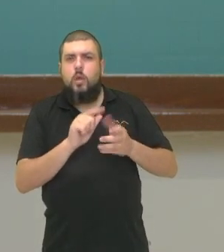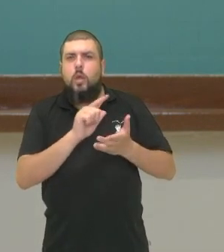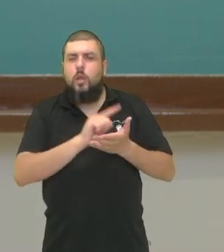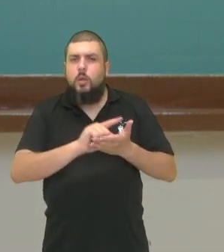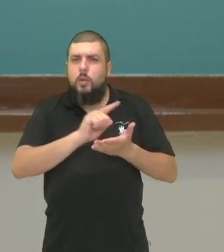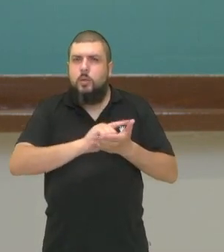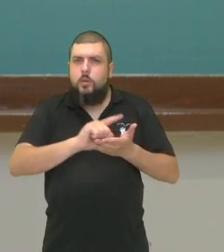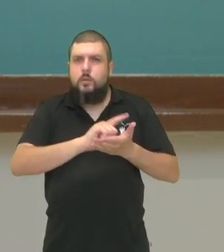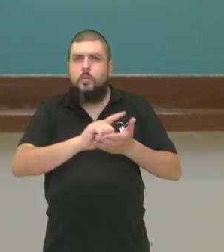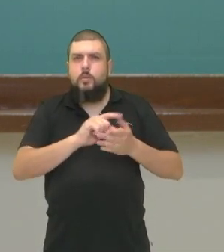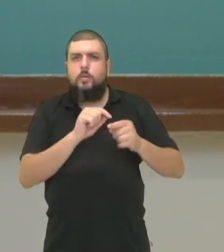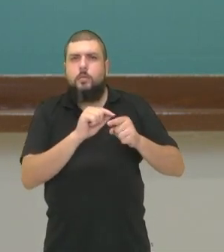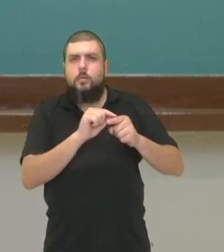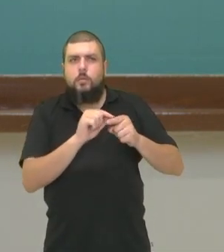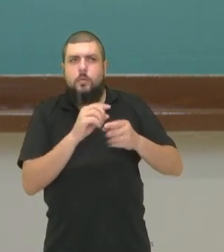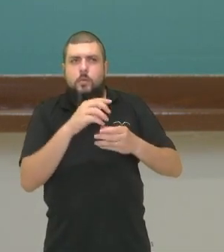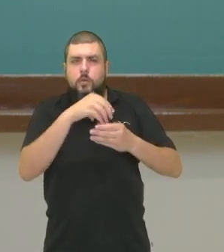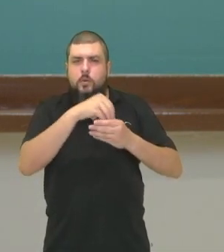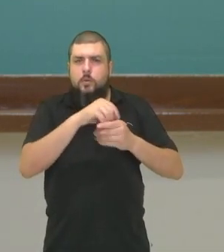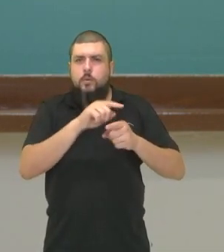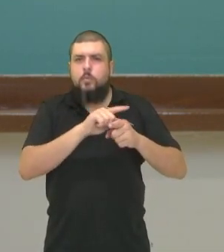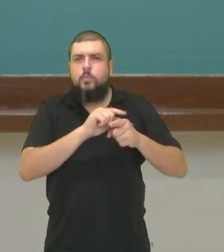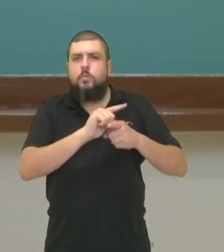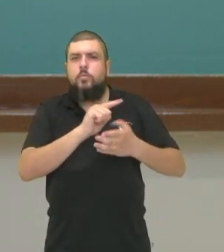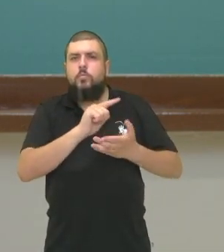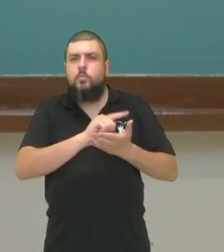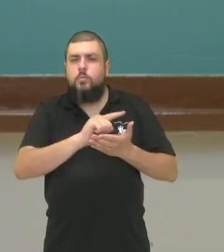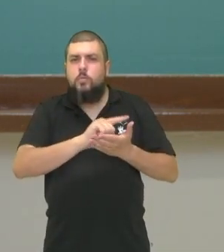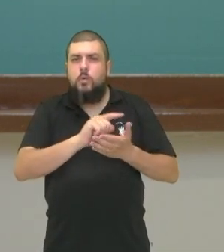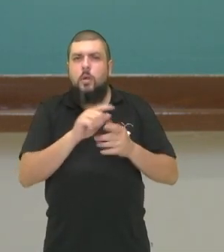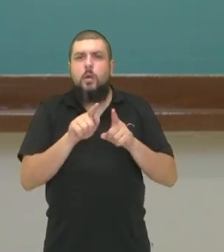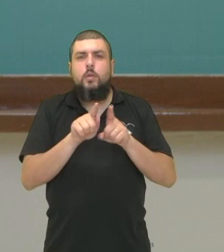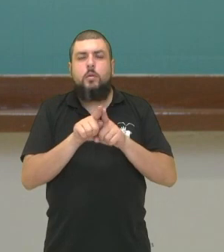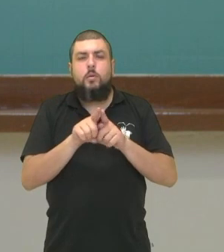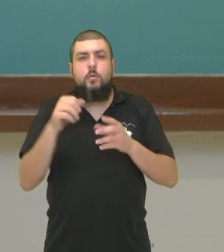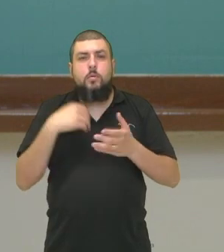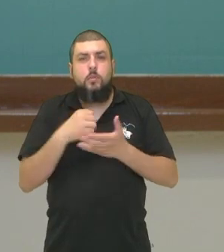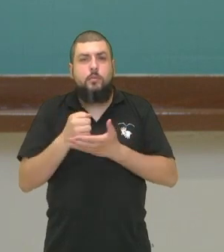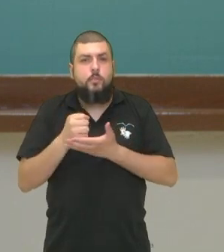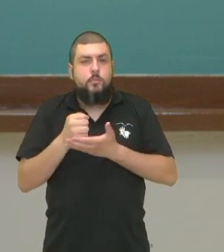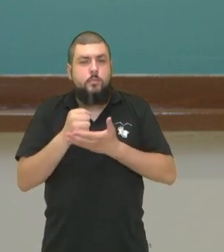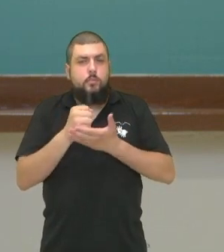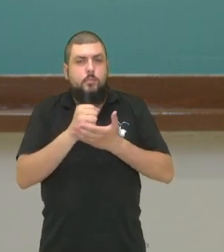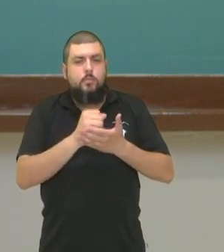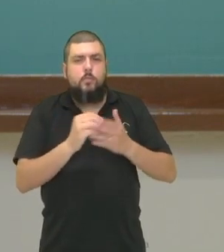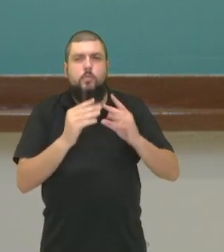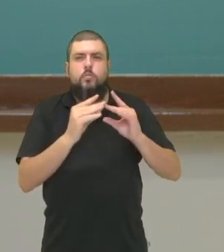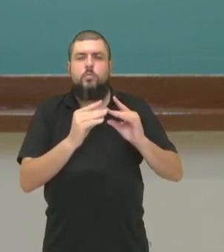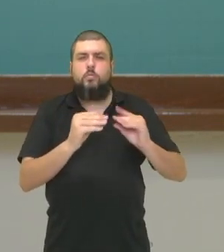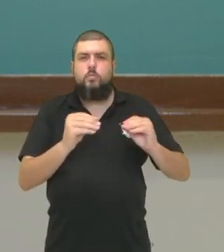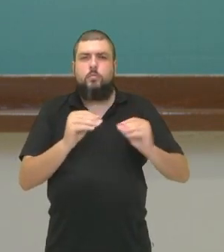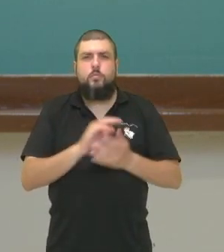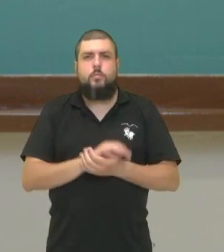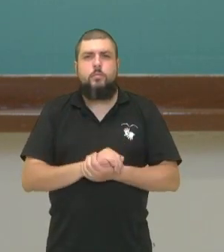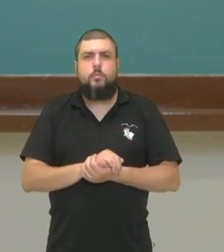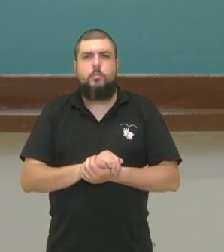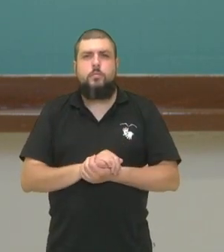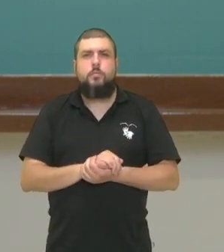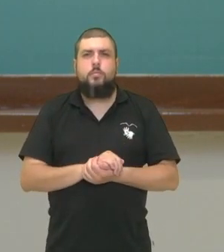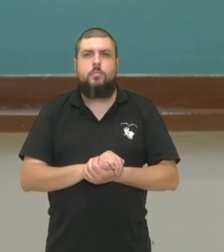bactericida, então ele limpa o canal e também ele ajuda a lubrificar a glândula.